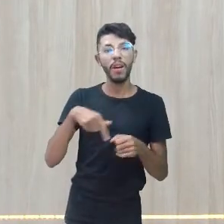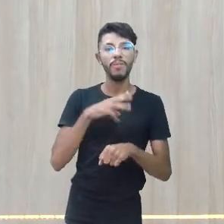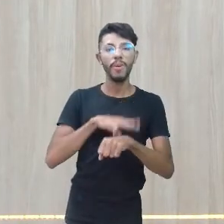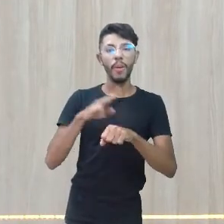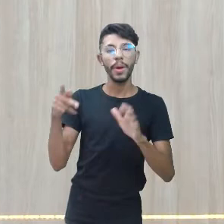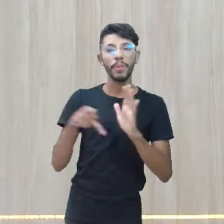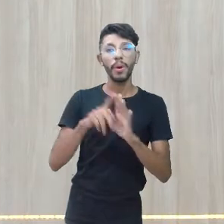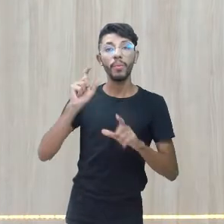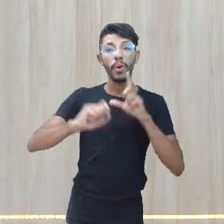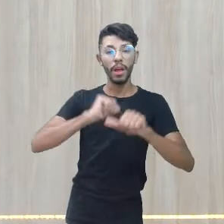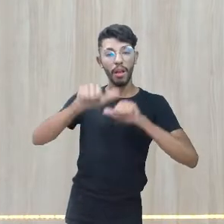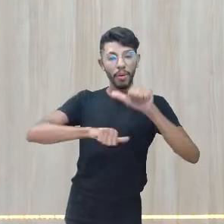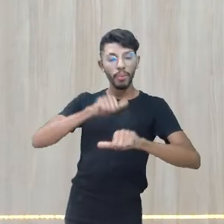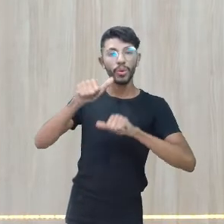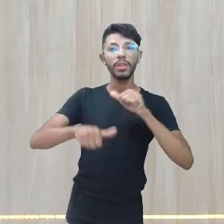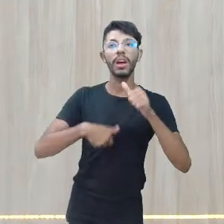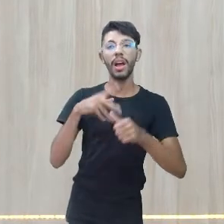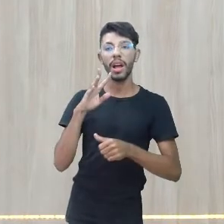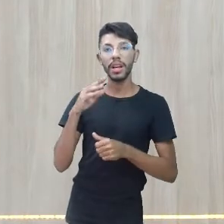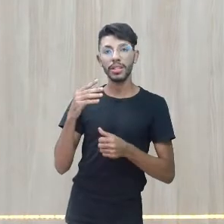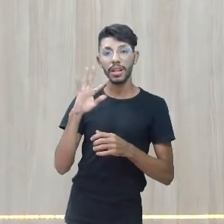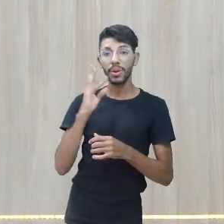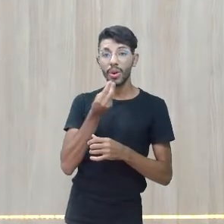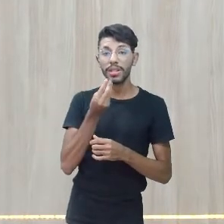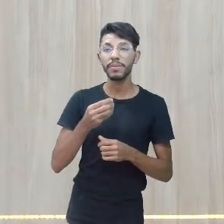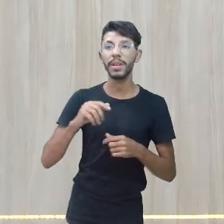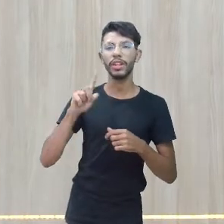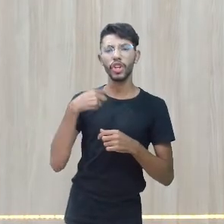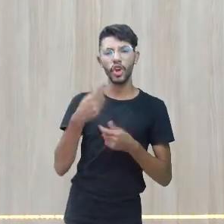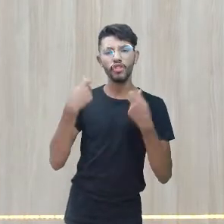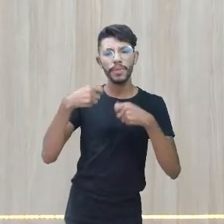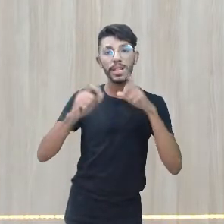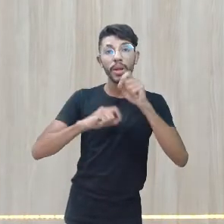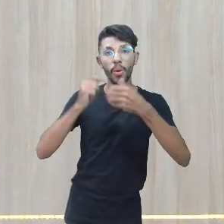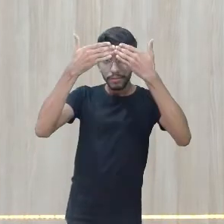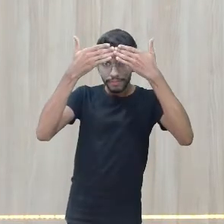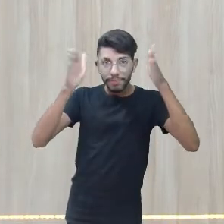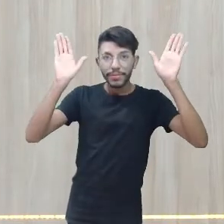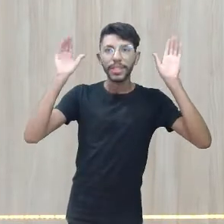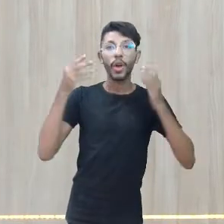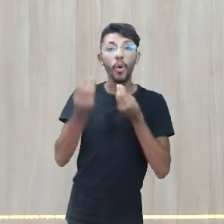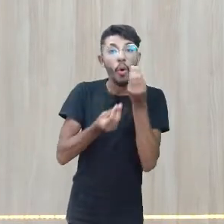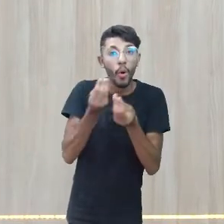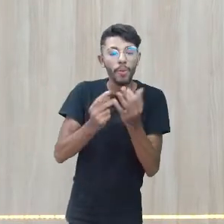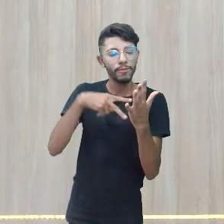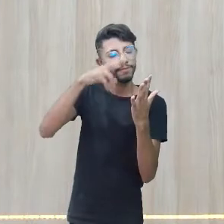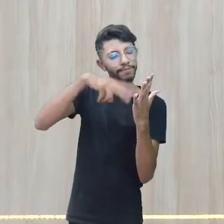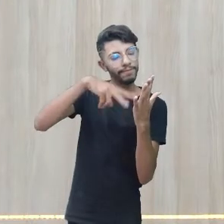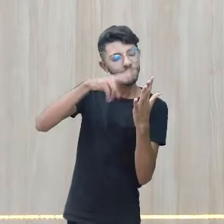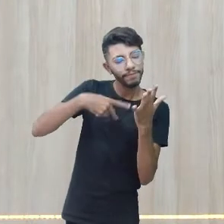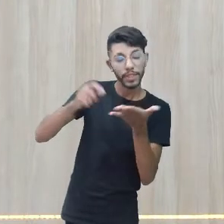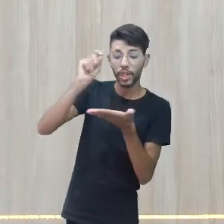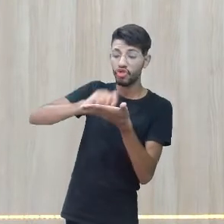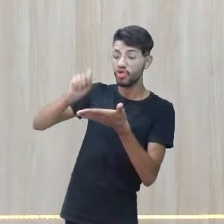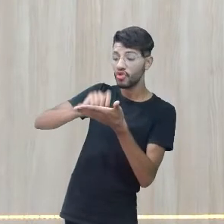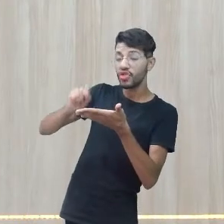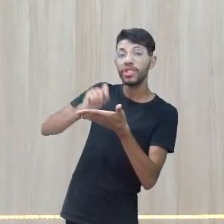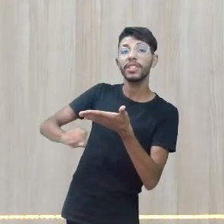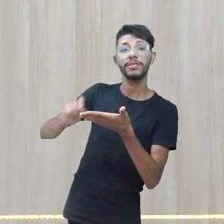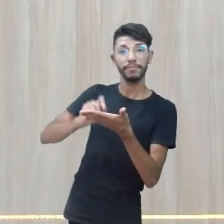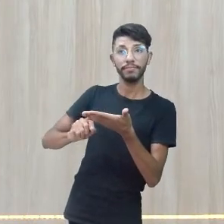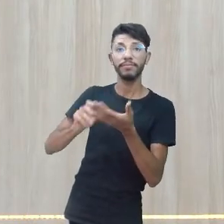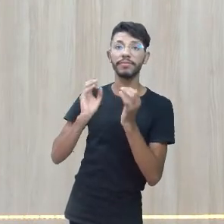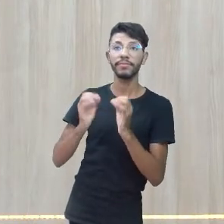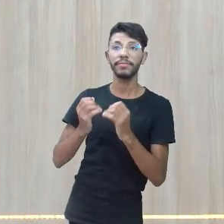precisamos abrir a nossa mente a partir da leitura, a partir da escrita,